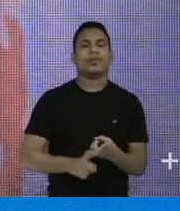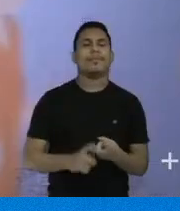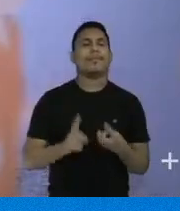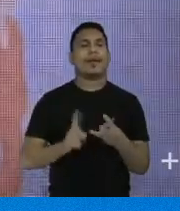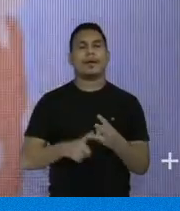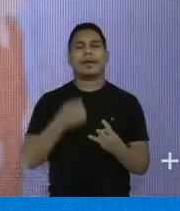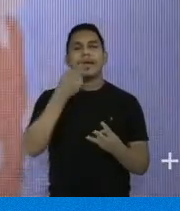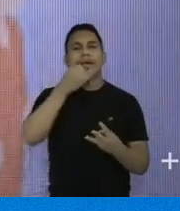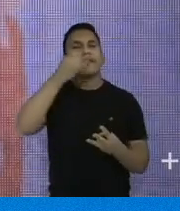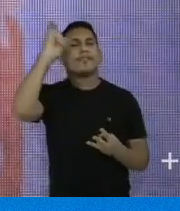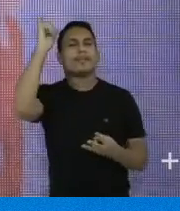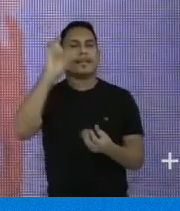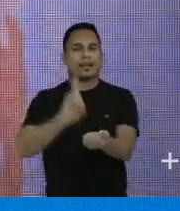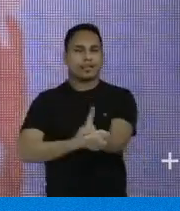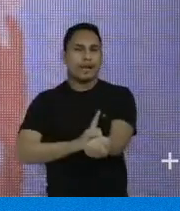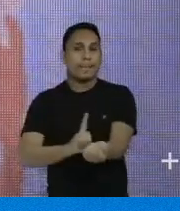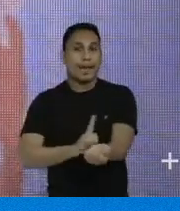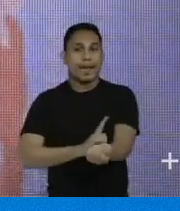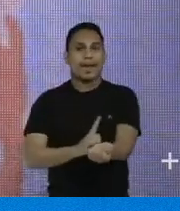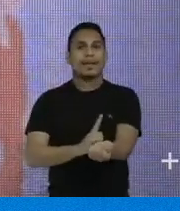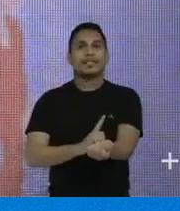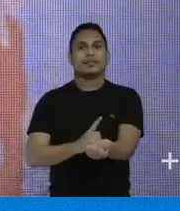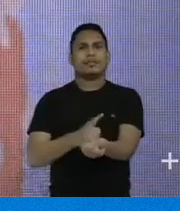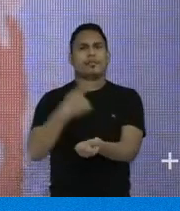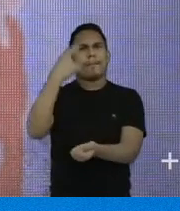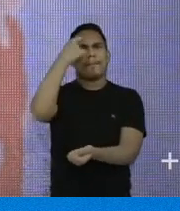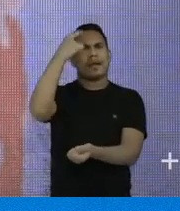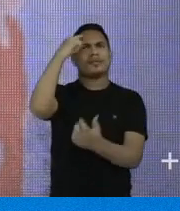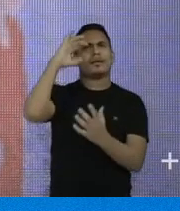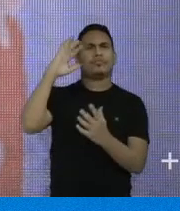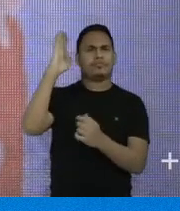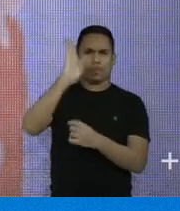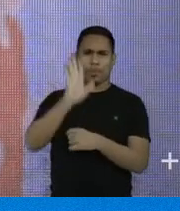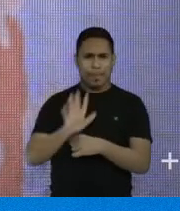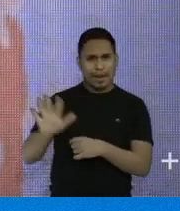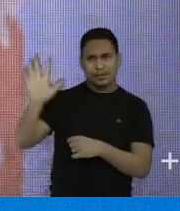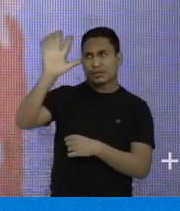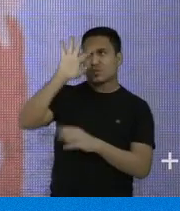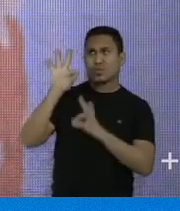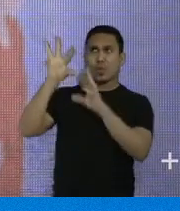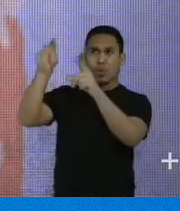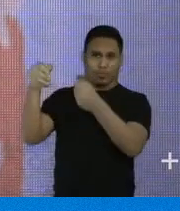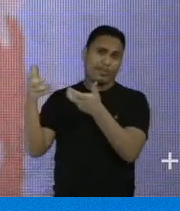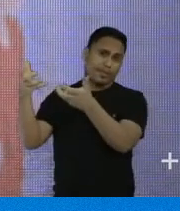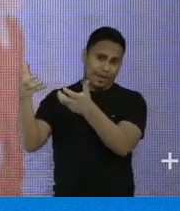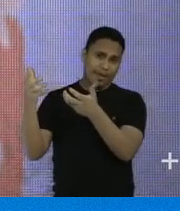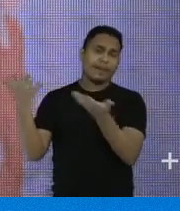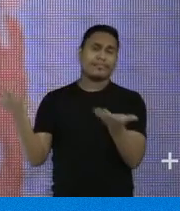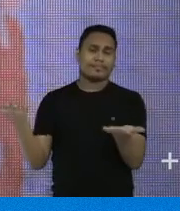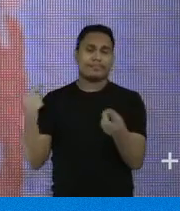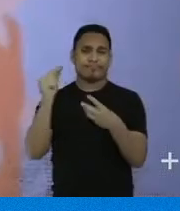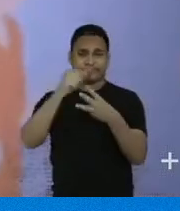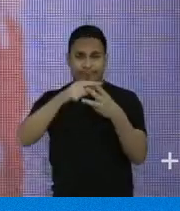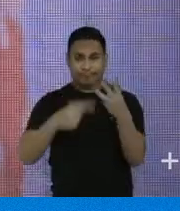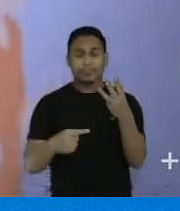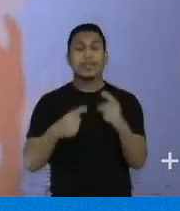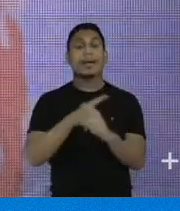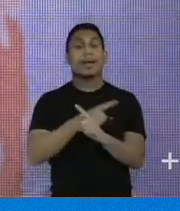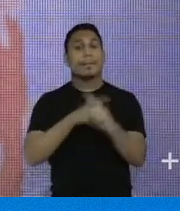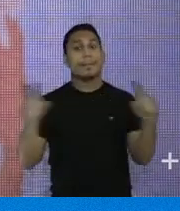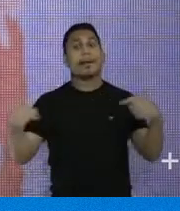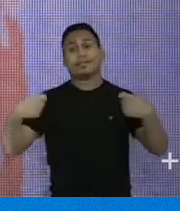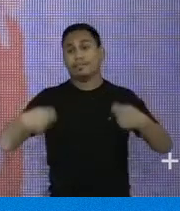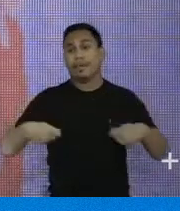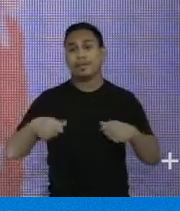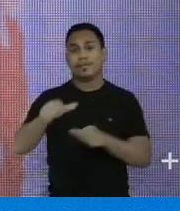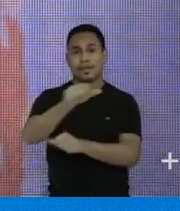diabetes? Quer dizer, se a gente pensar no âmbito racional, todo mundo quer isso. Mas impõe mudança, e